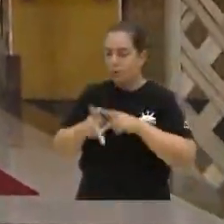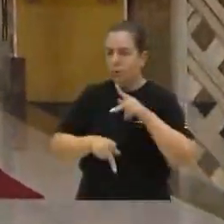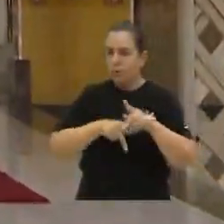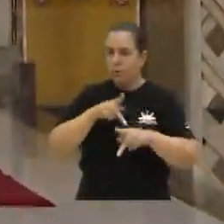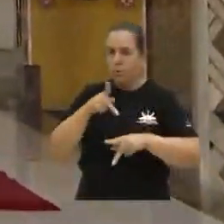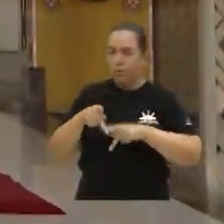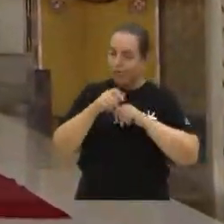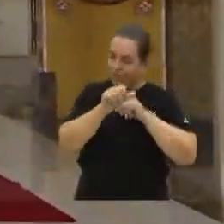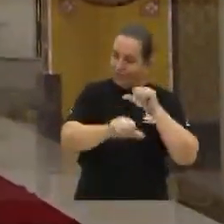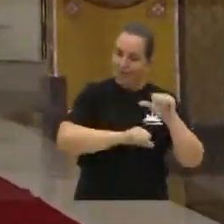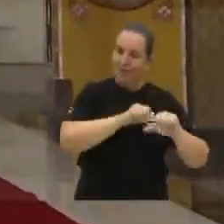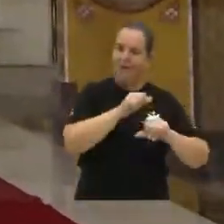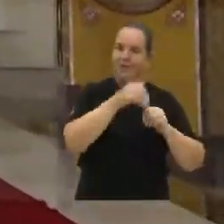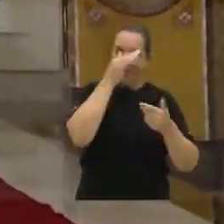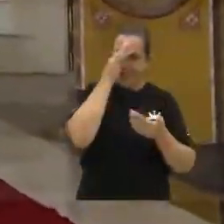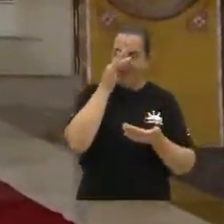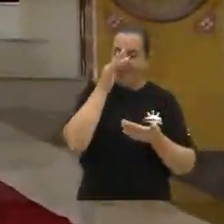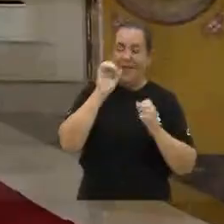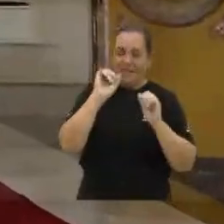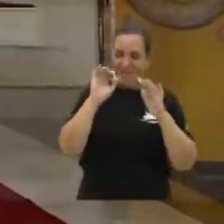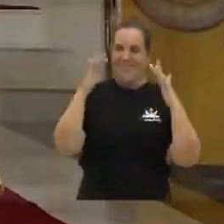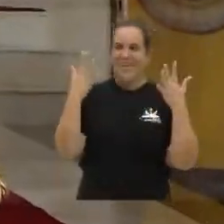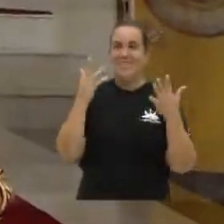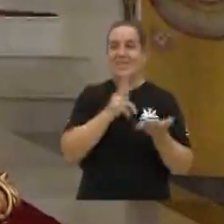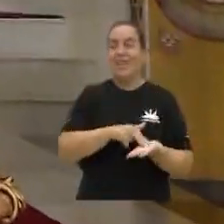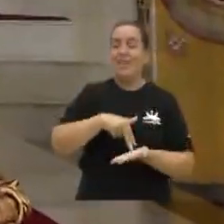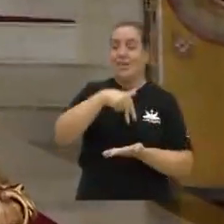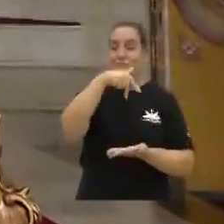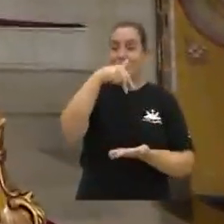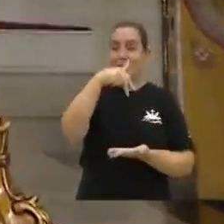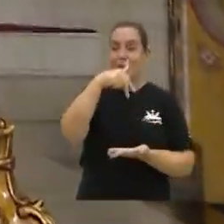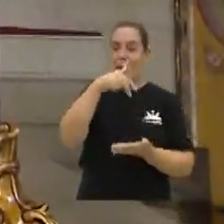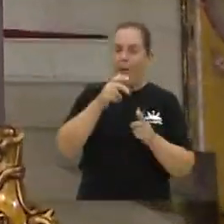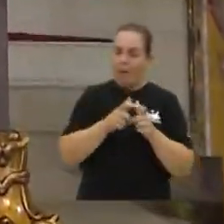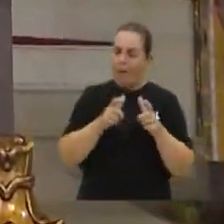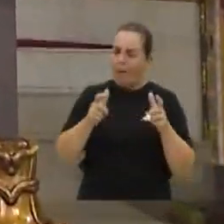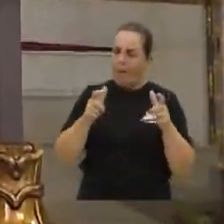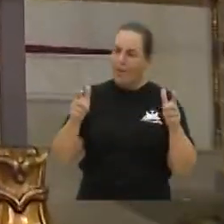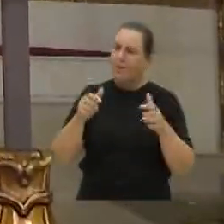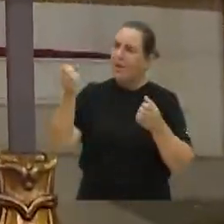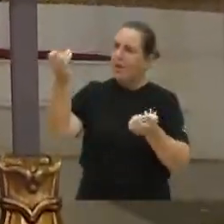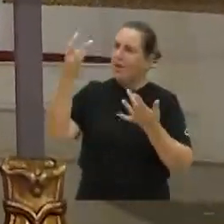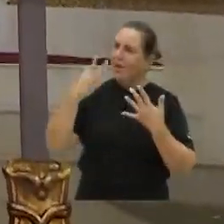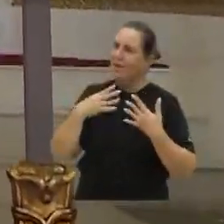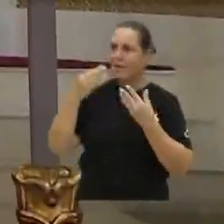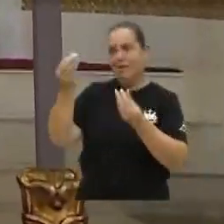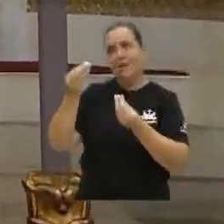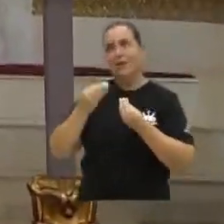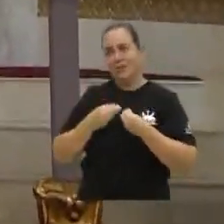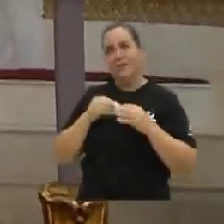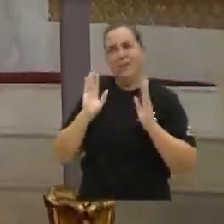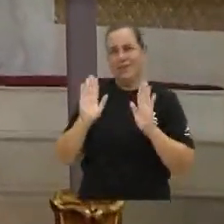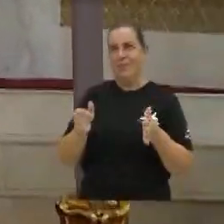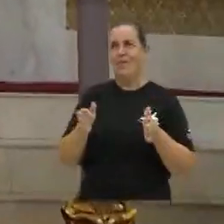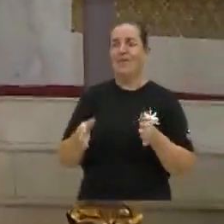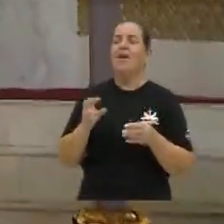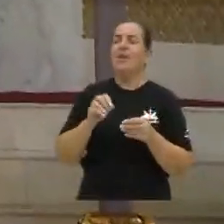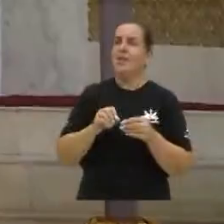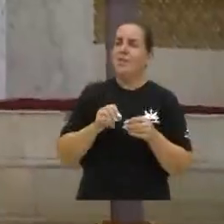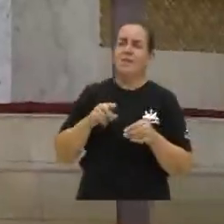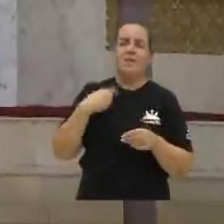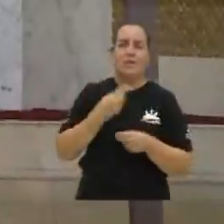na renovação da festa pascal, aumentai a graça que nos destes e fazei